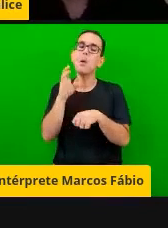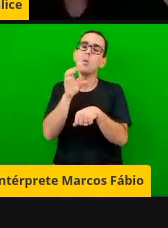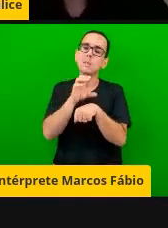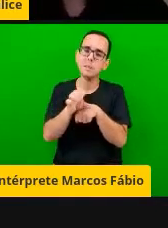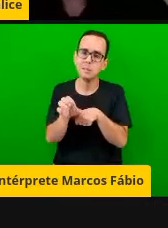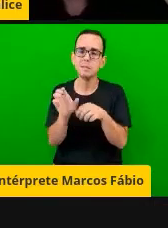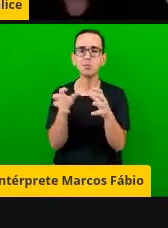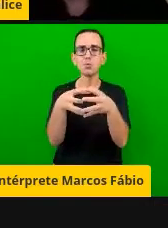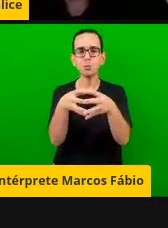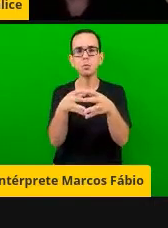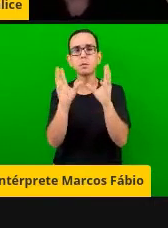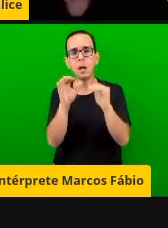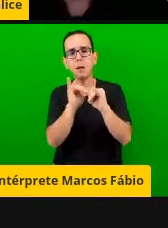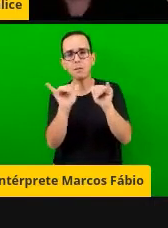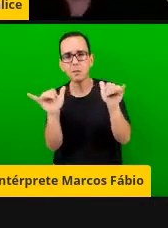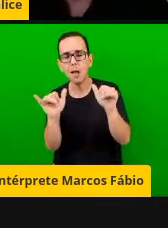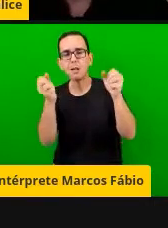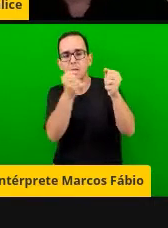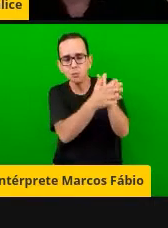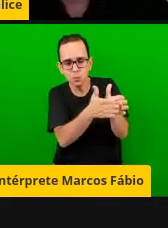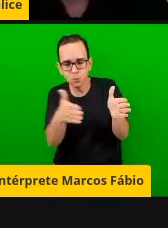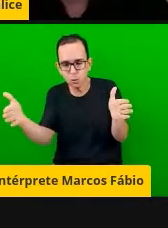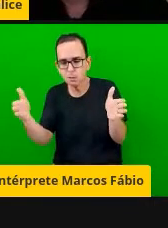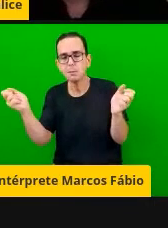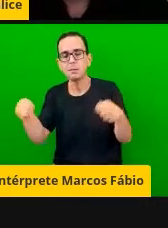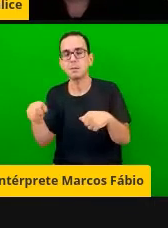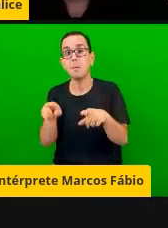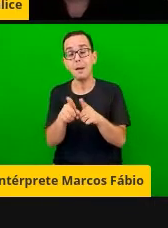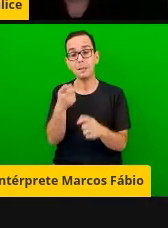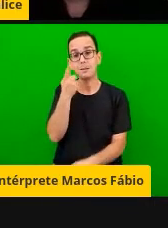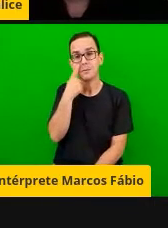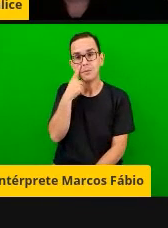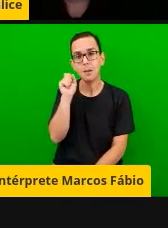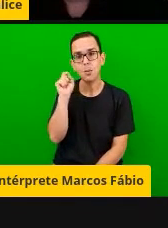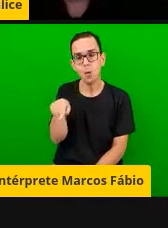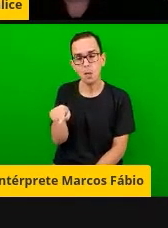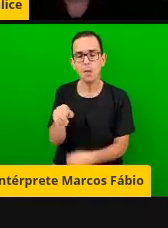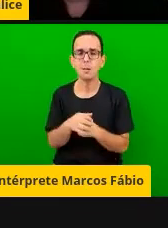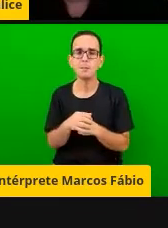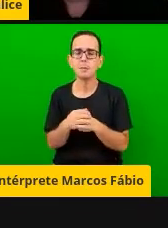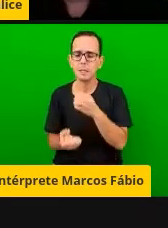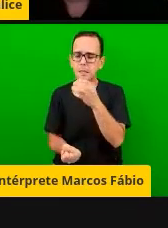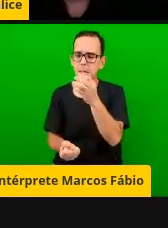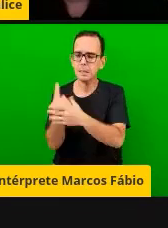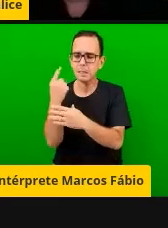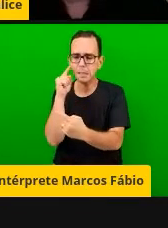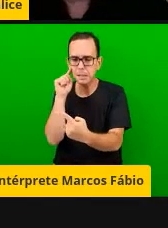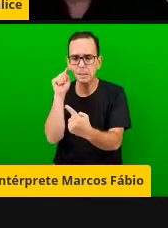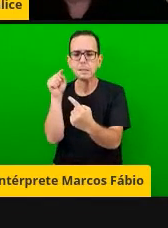né? Ao longo do tempo. Mas a gente tem que ver que apareceu, surgiu, né? Está